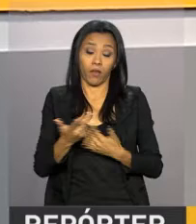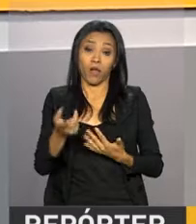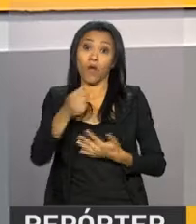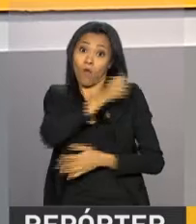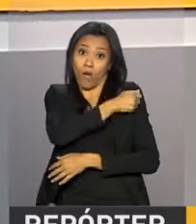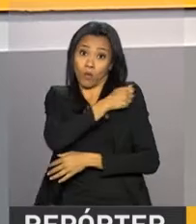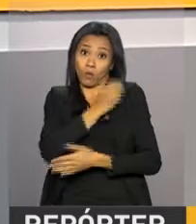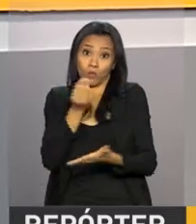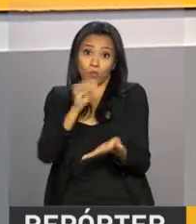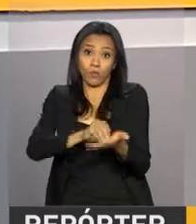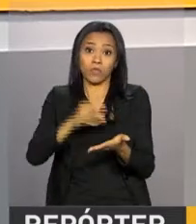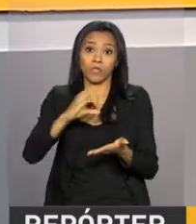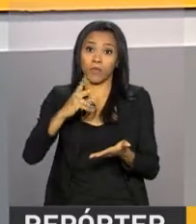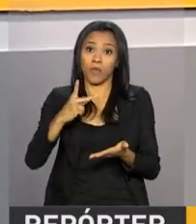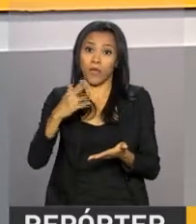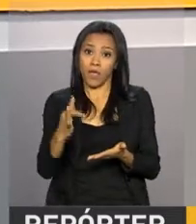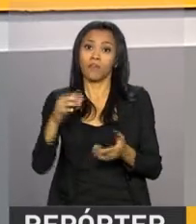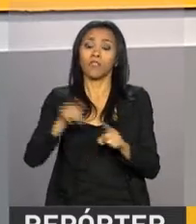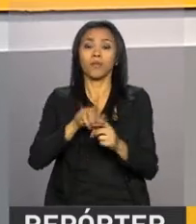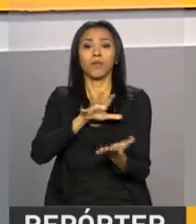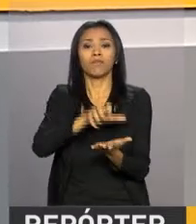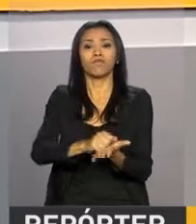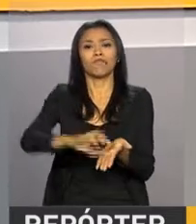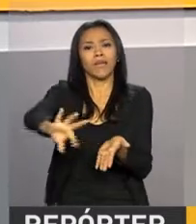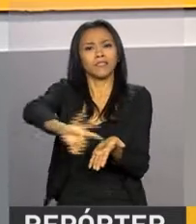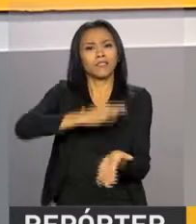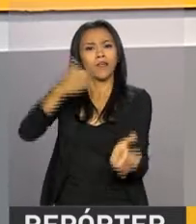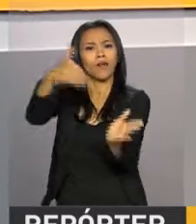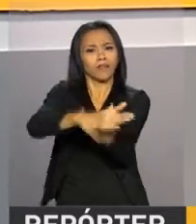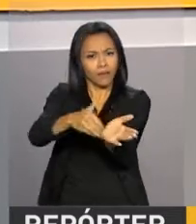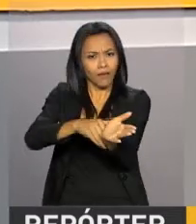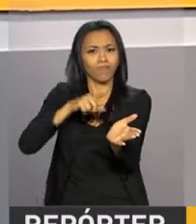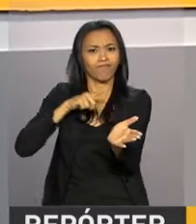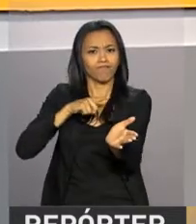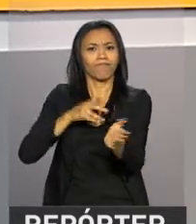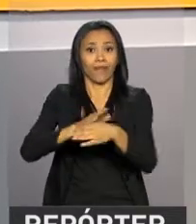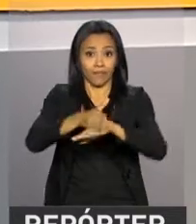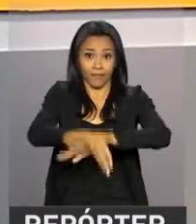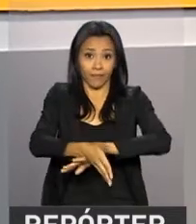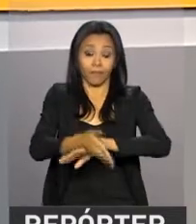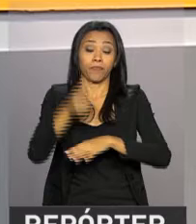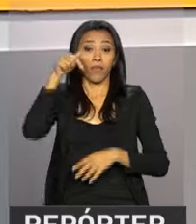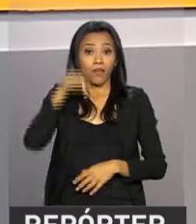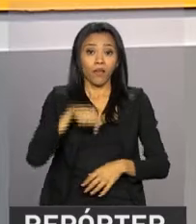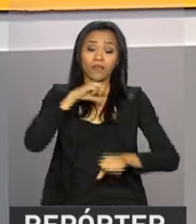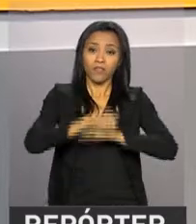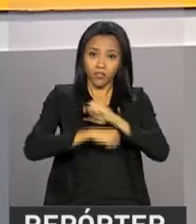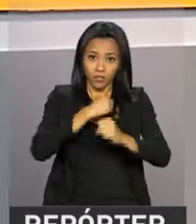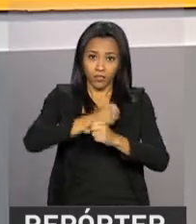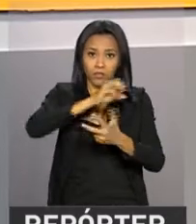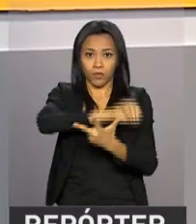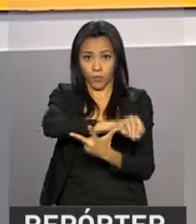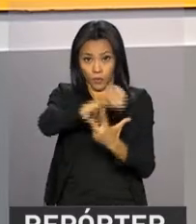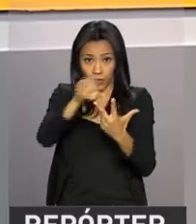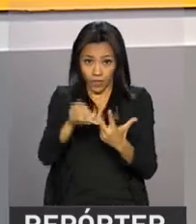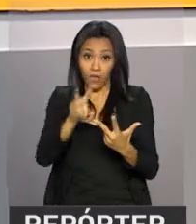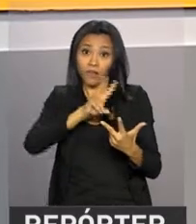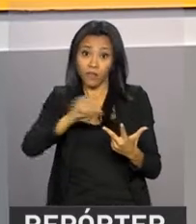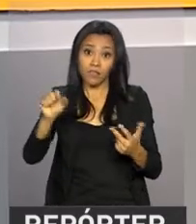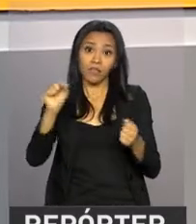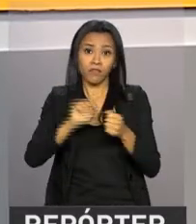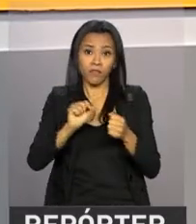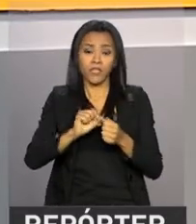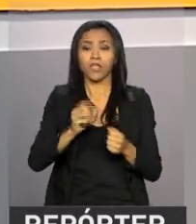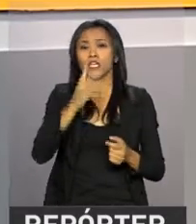seu cpf ea senha cadastrada no momento da inscrição neste ano o exame será realizado em